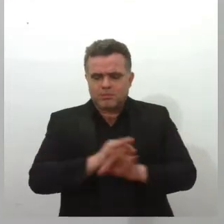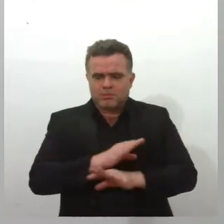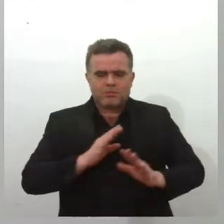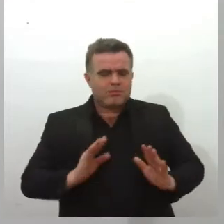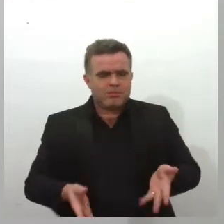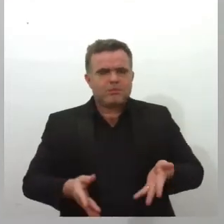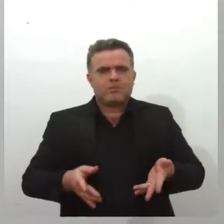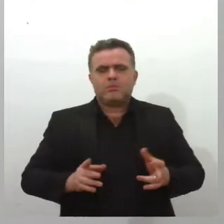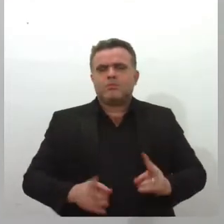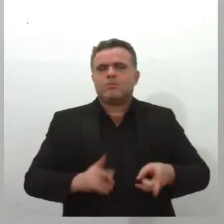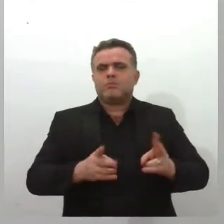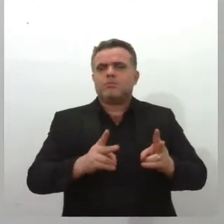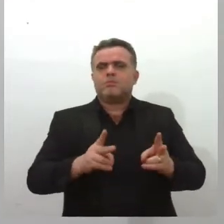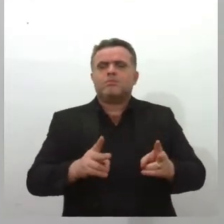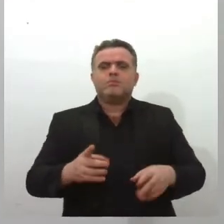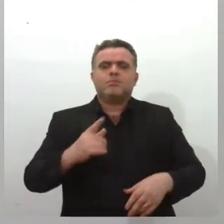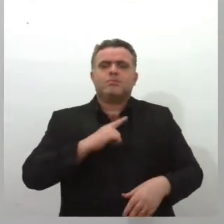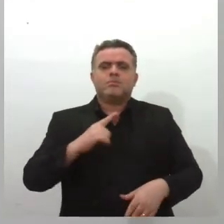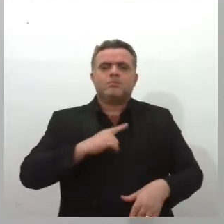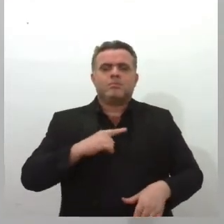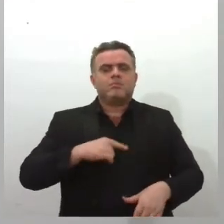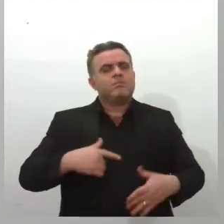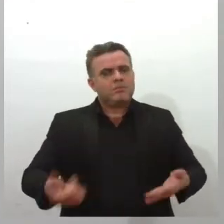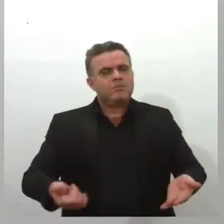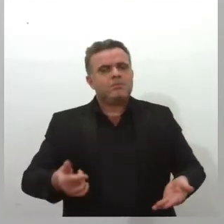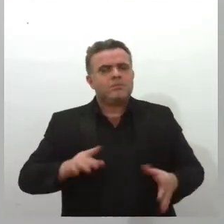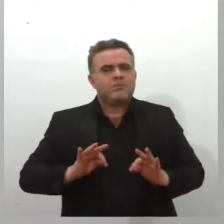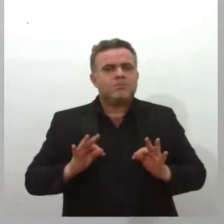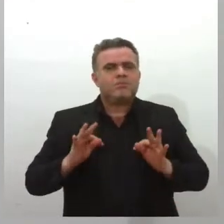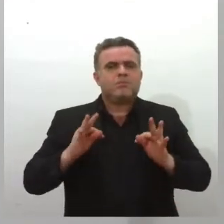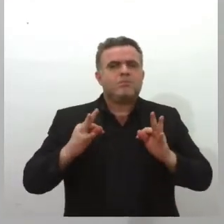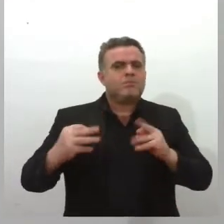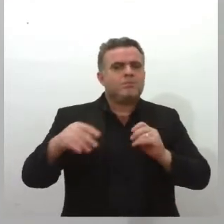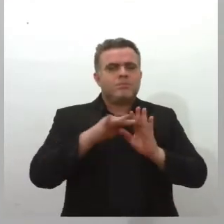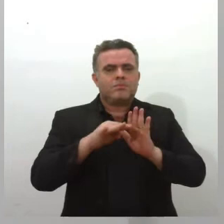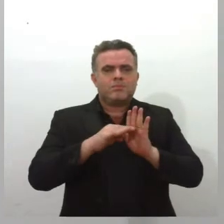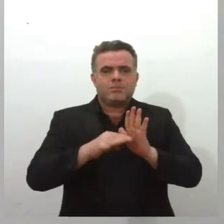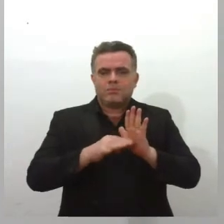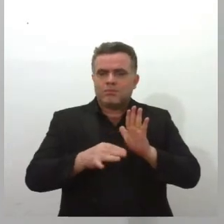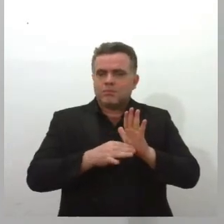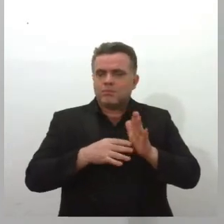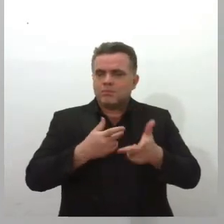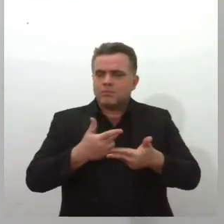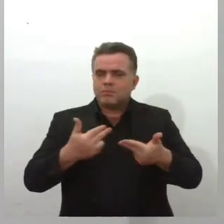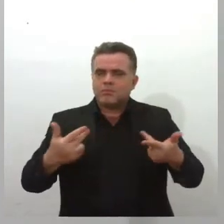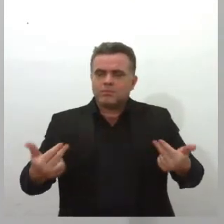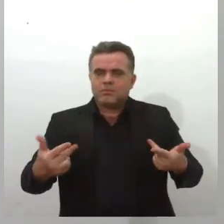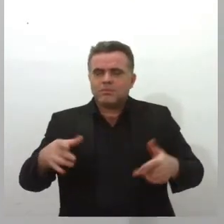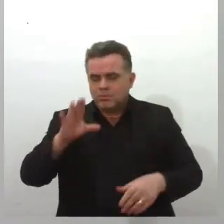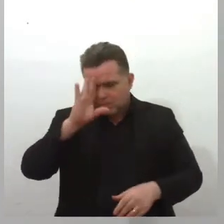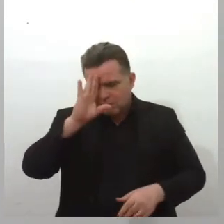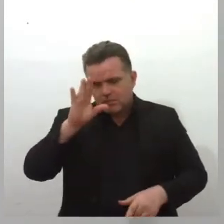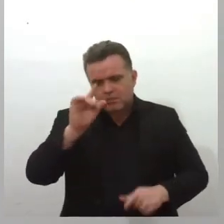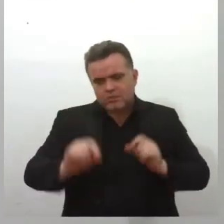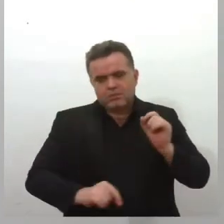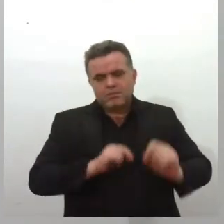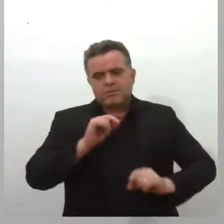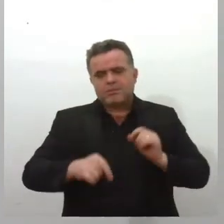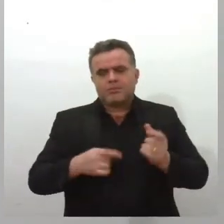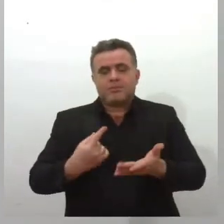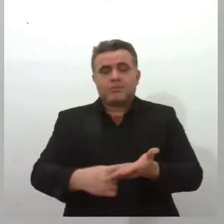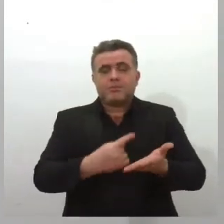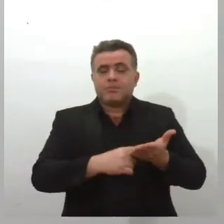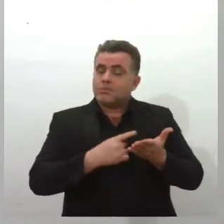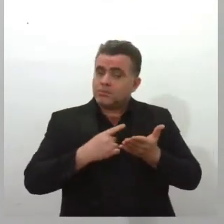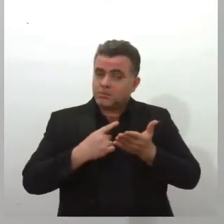um ramo autônomo do direito. Existe toda uma gama de princípios de aplicação por meio do Poder